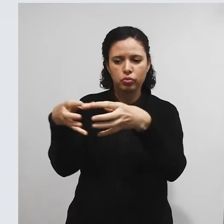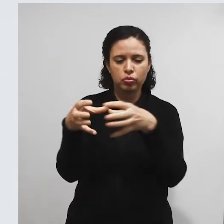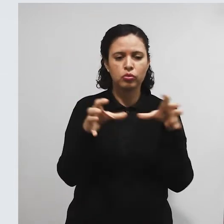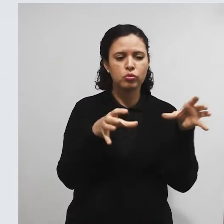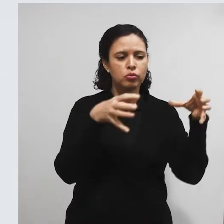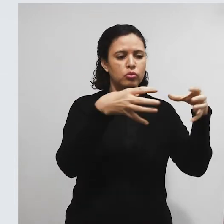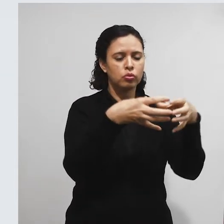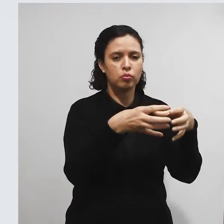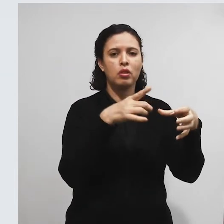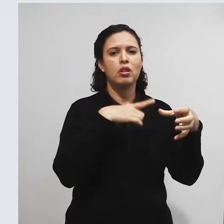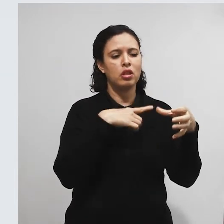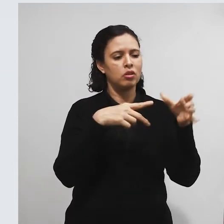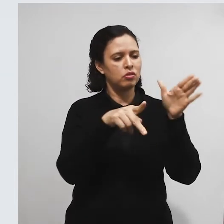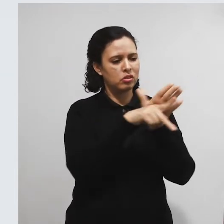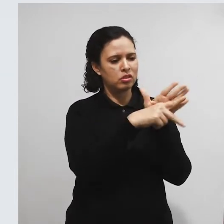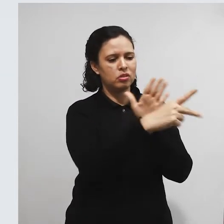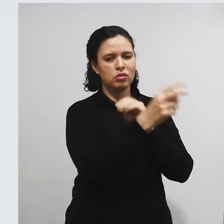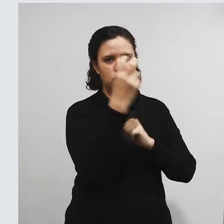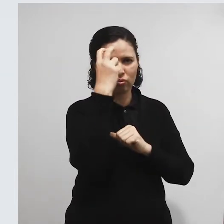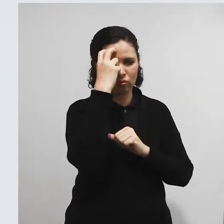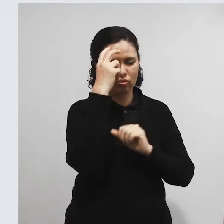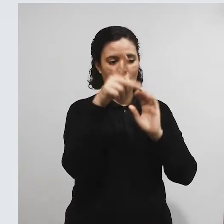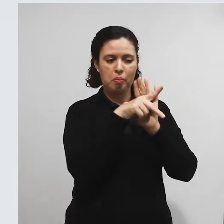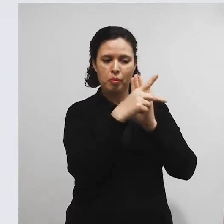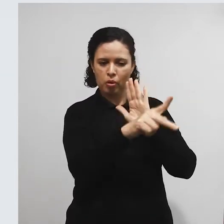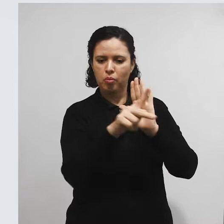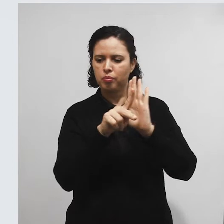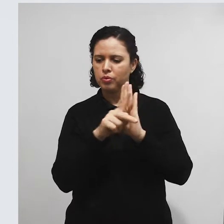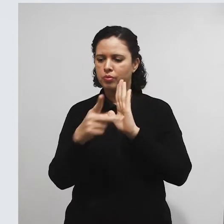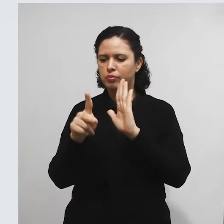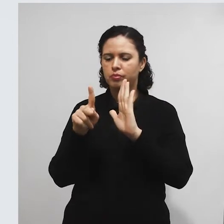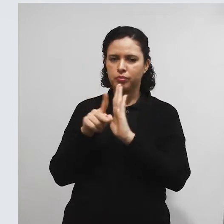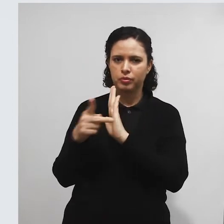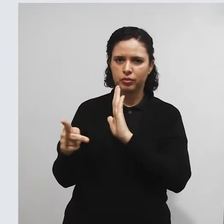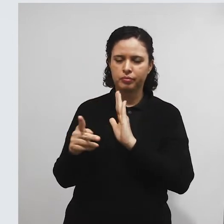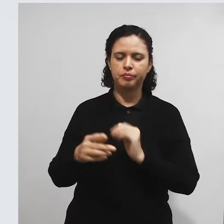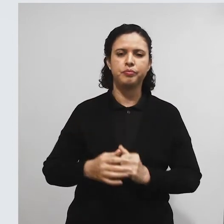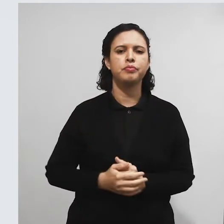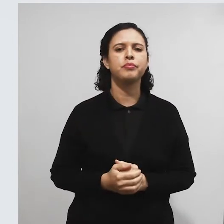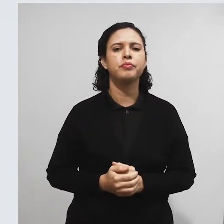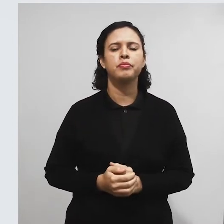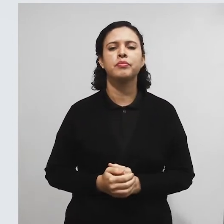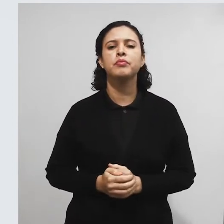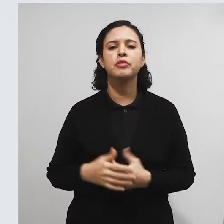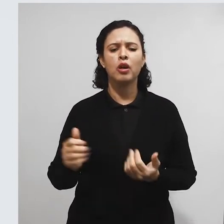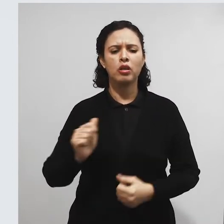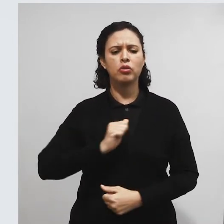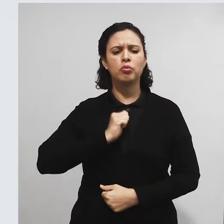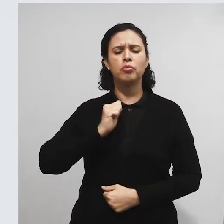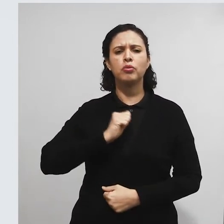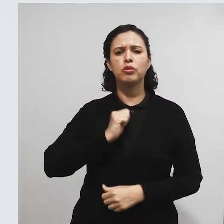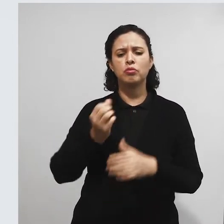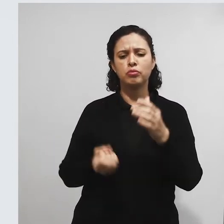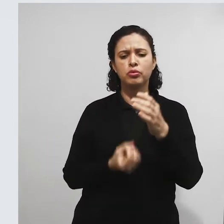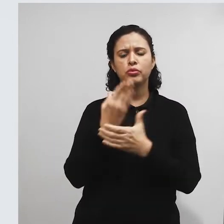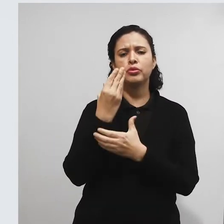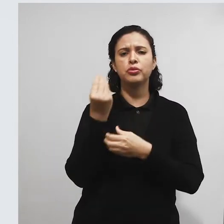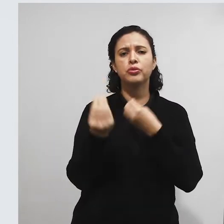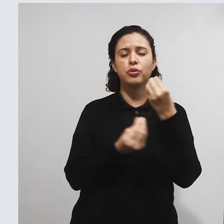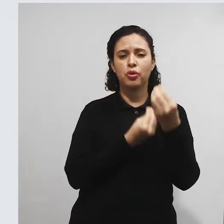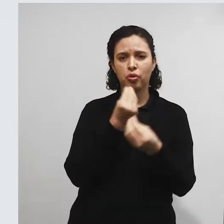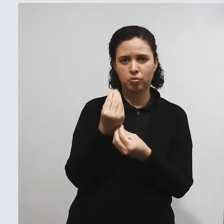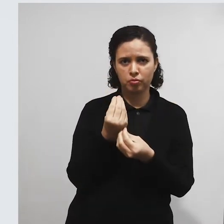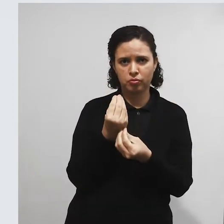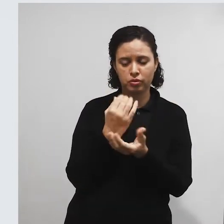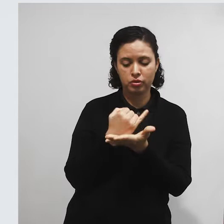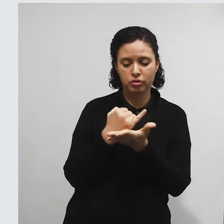ser próprio. Vamos avançar aqui. A antropologia, né, no seu surgimento, como é que surge? Tem